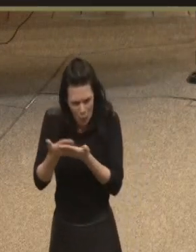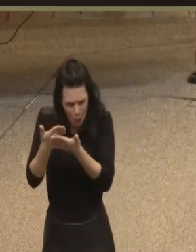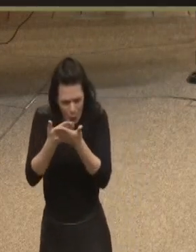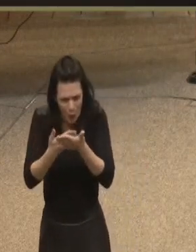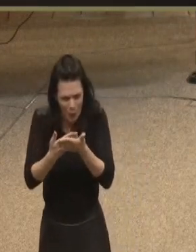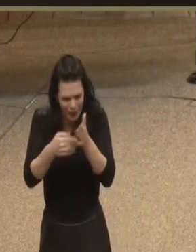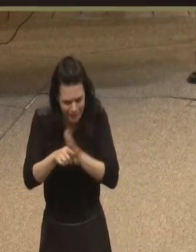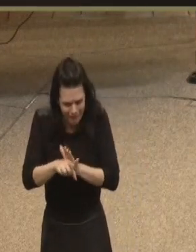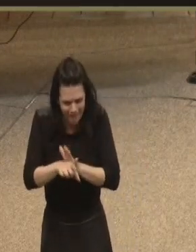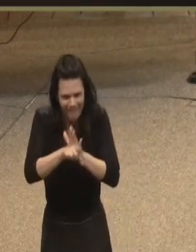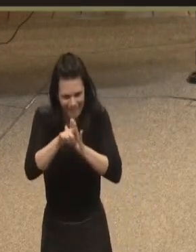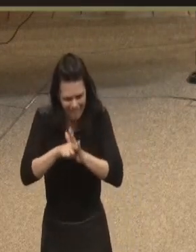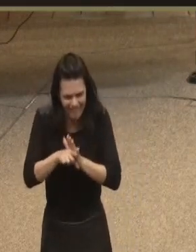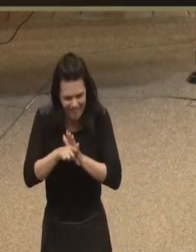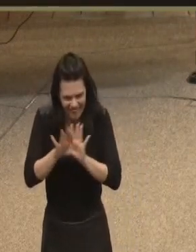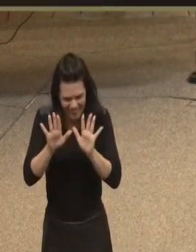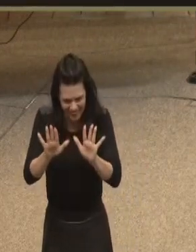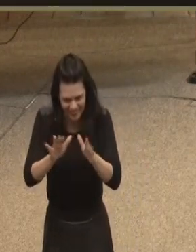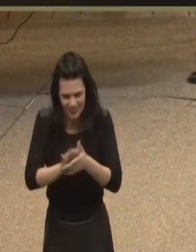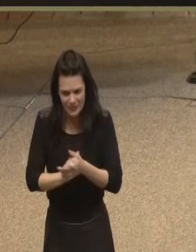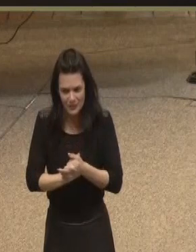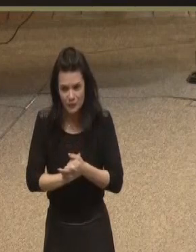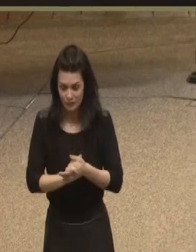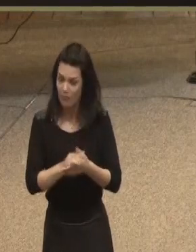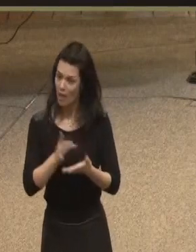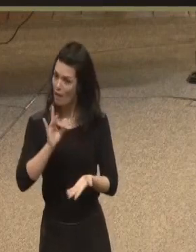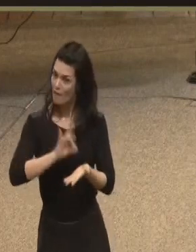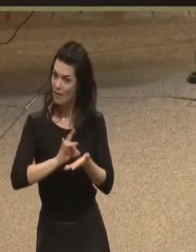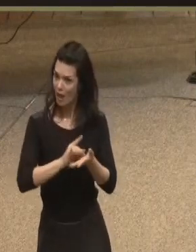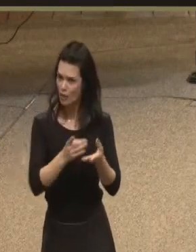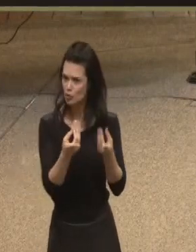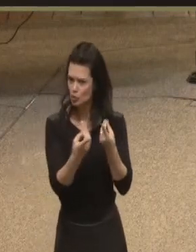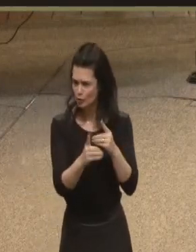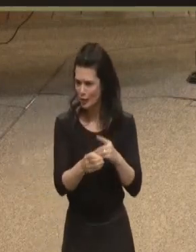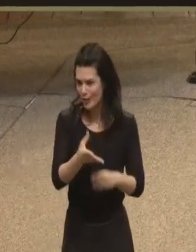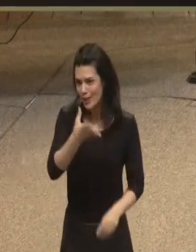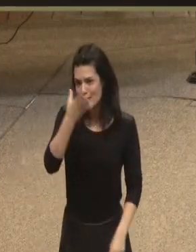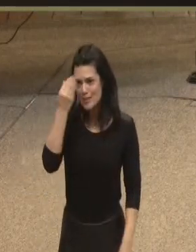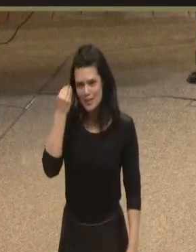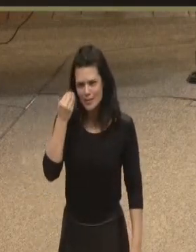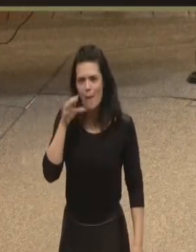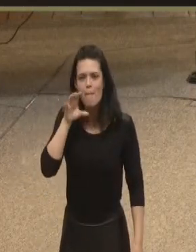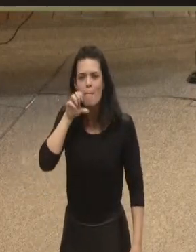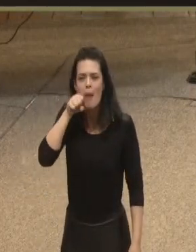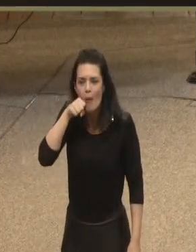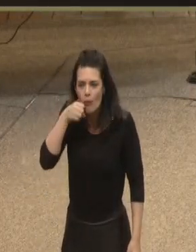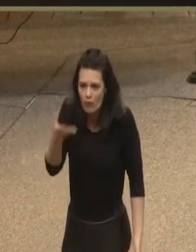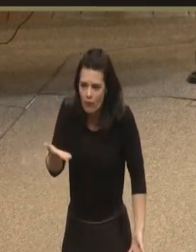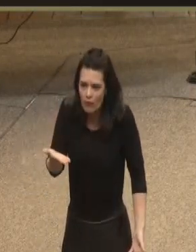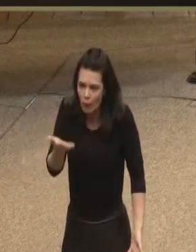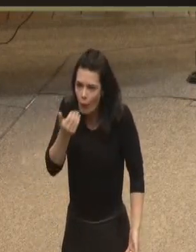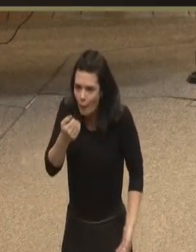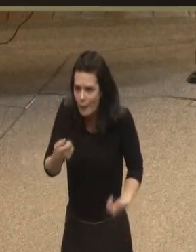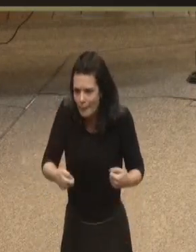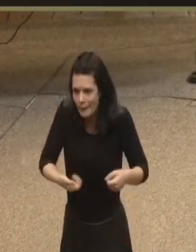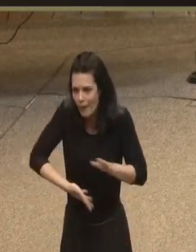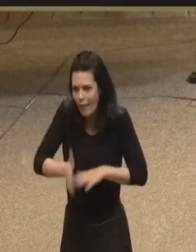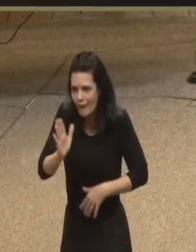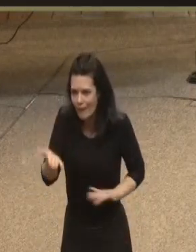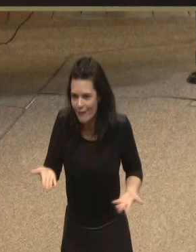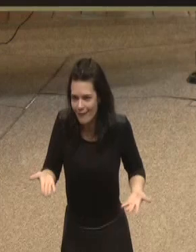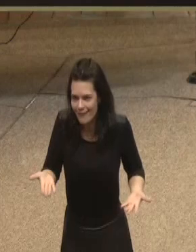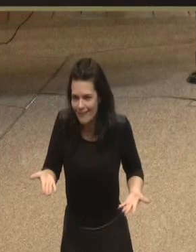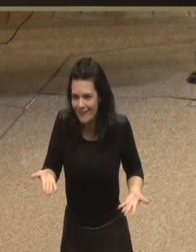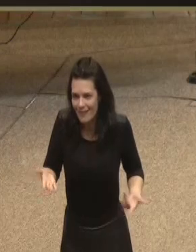refletir. Fato é que os discípulos esqueceram de levar pão, e Jesus lhes